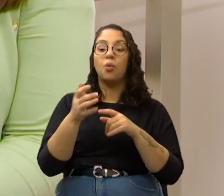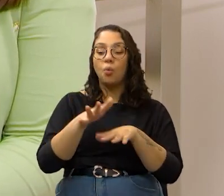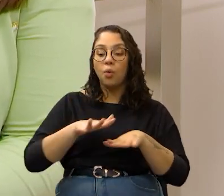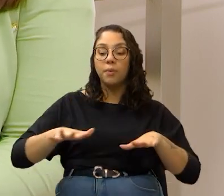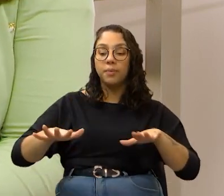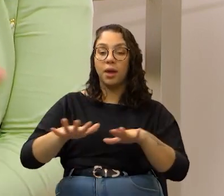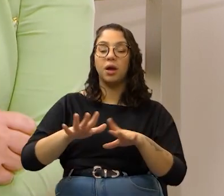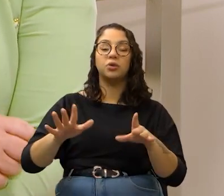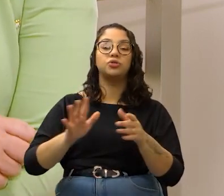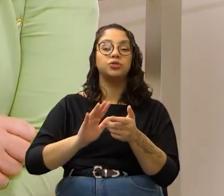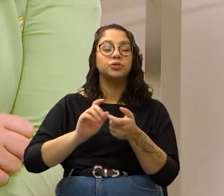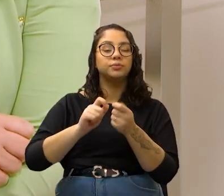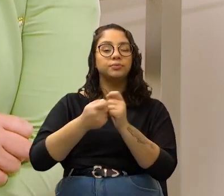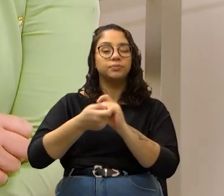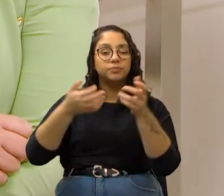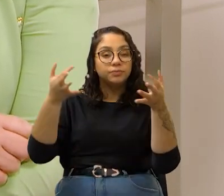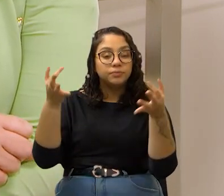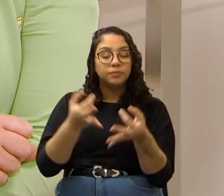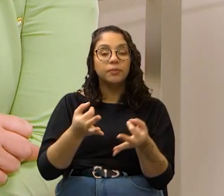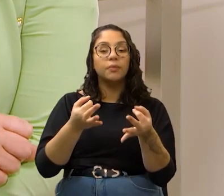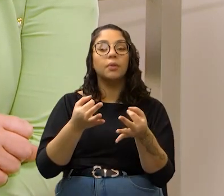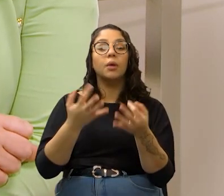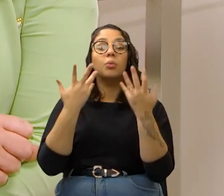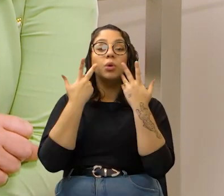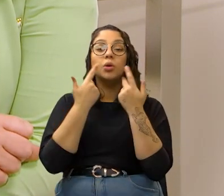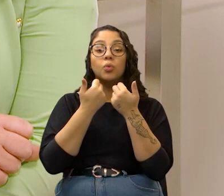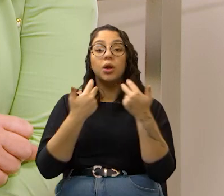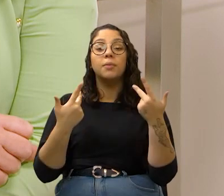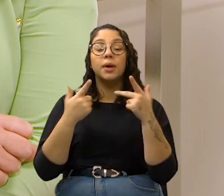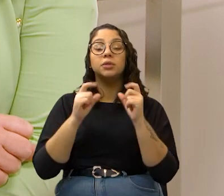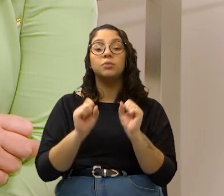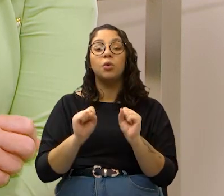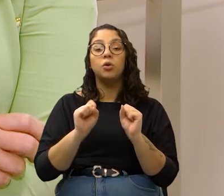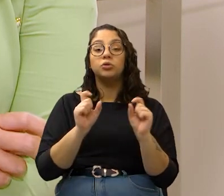proporcionar um ambiente adequado para que eles possam